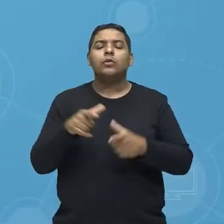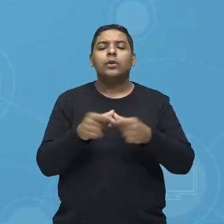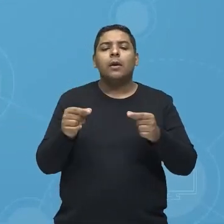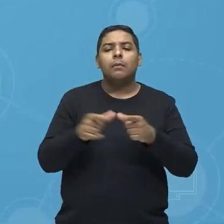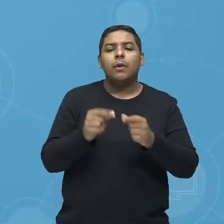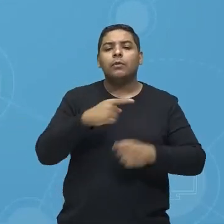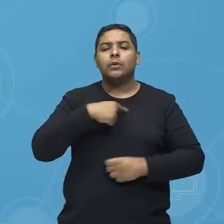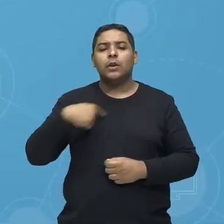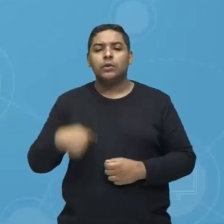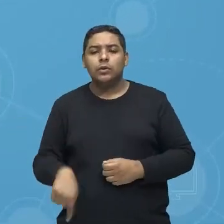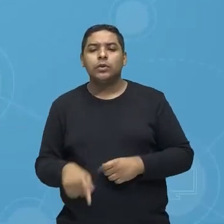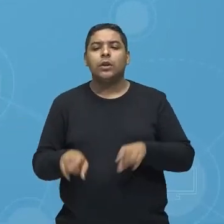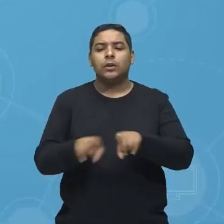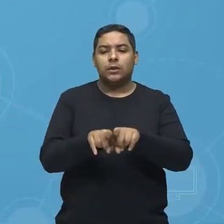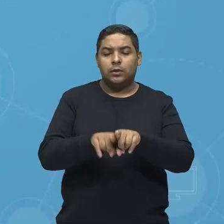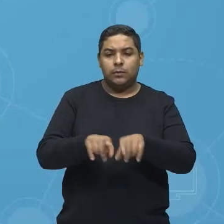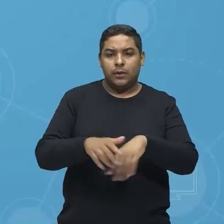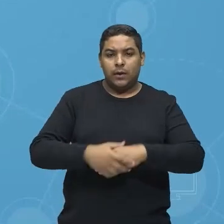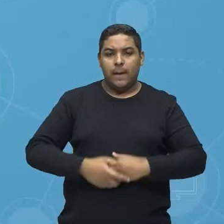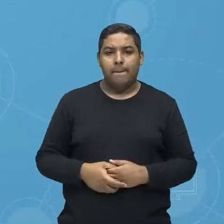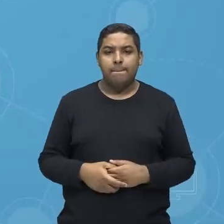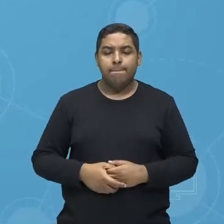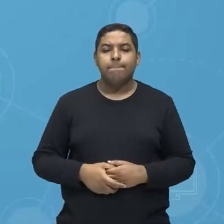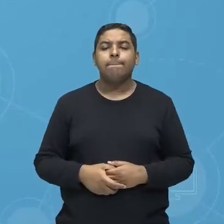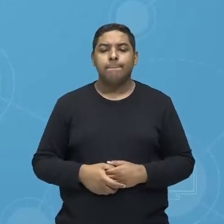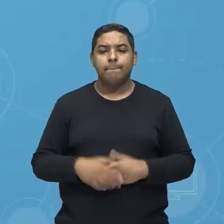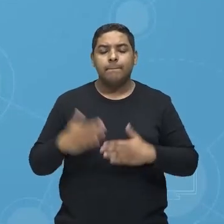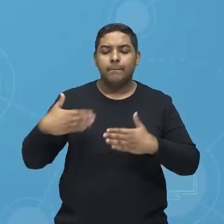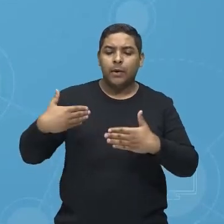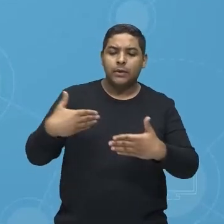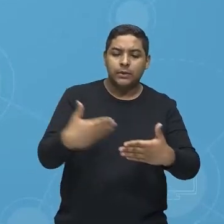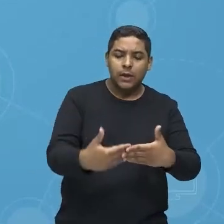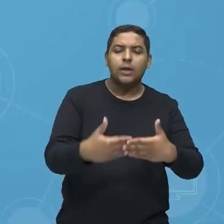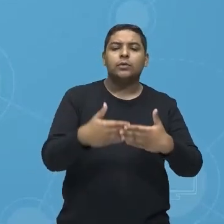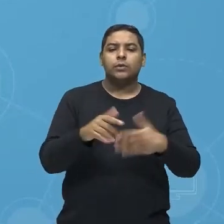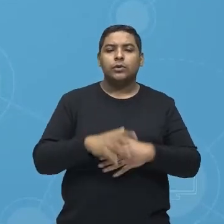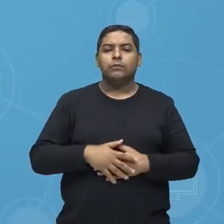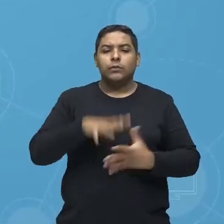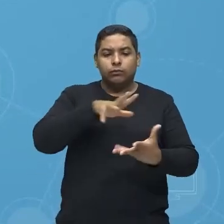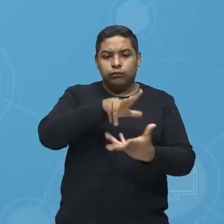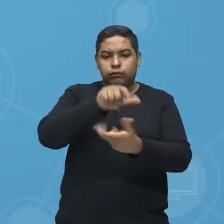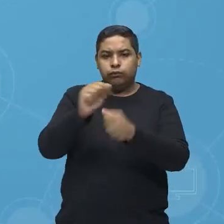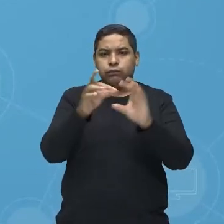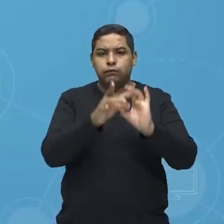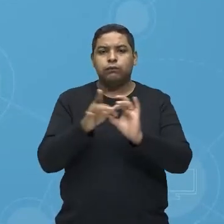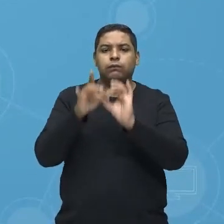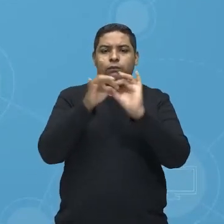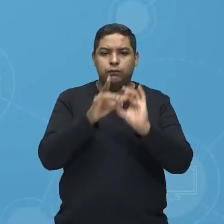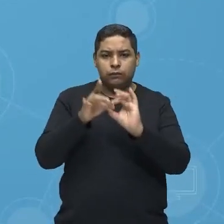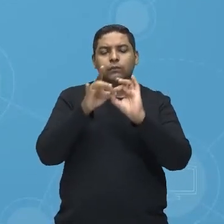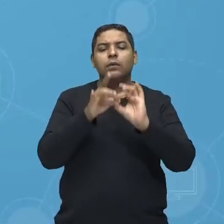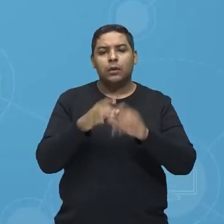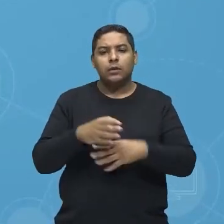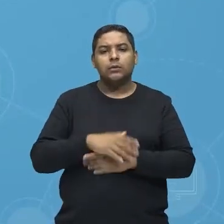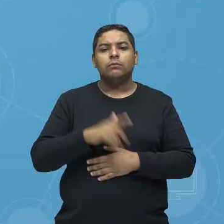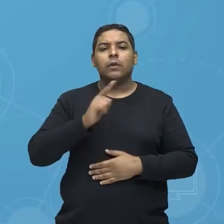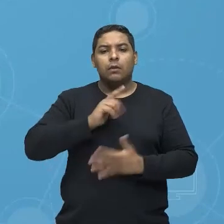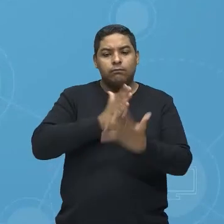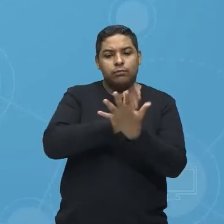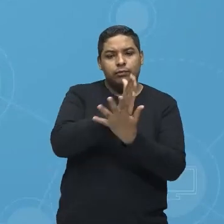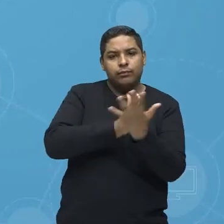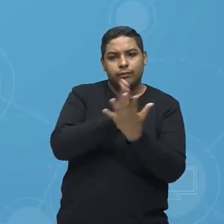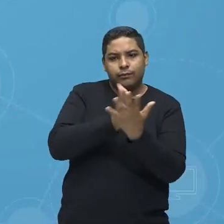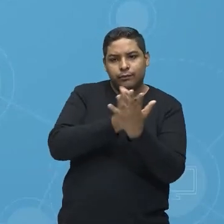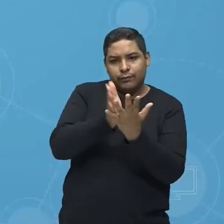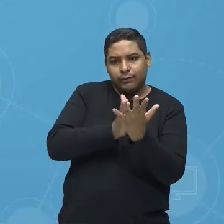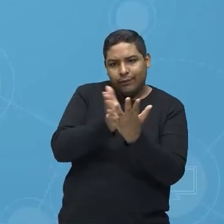gente observa hoje com o processo de globalização, com esse mundo multipolar que nós vivemos atualmente. Tá?